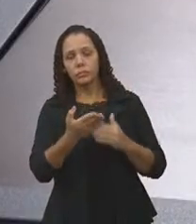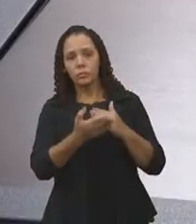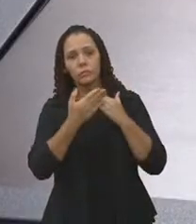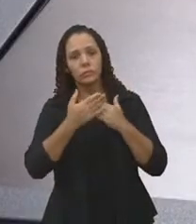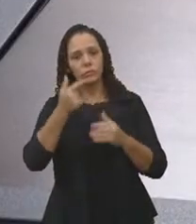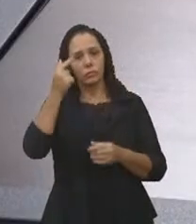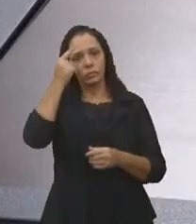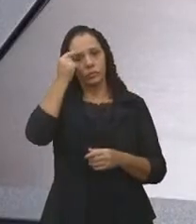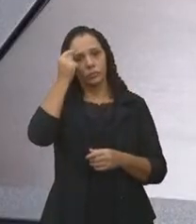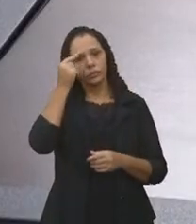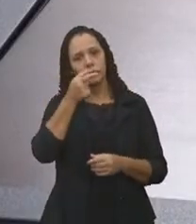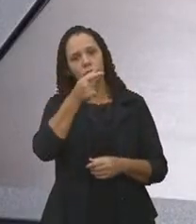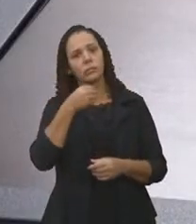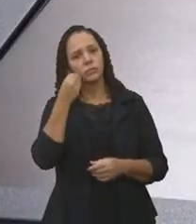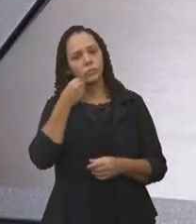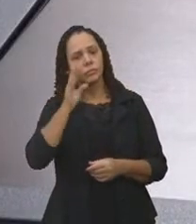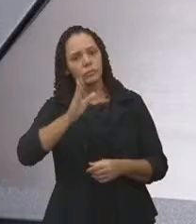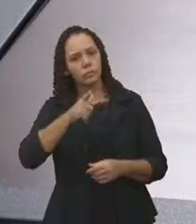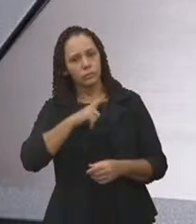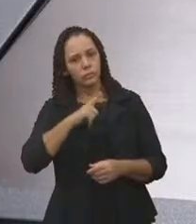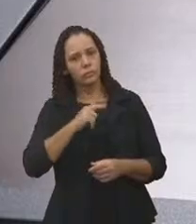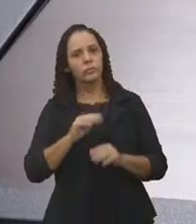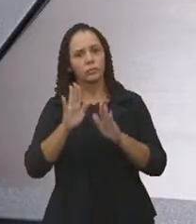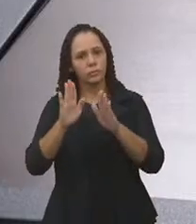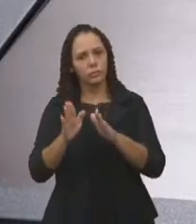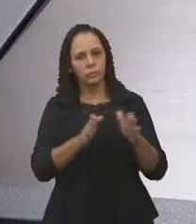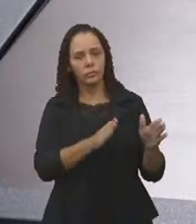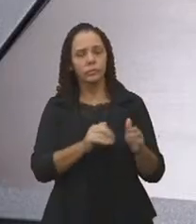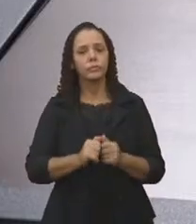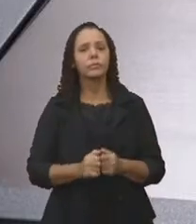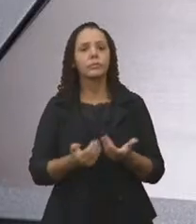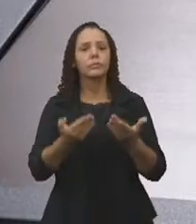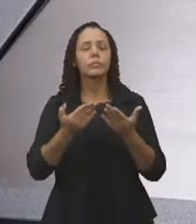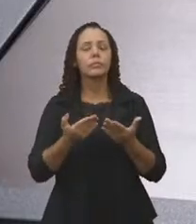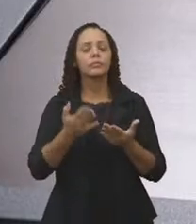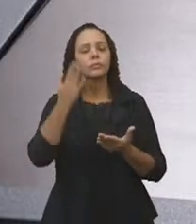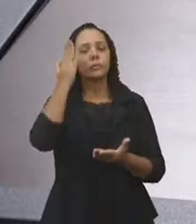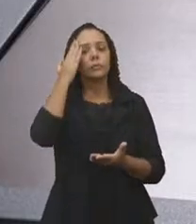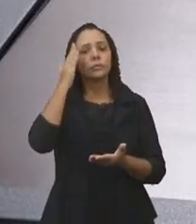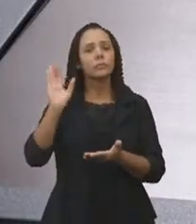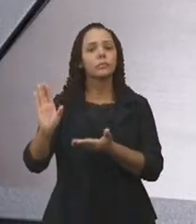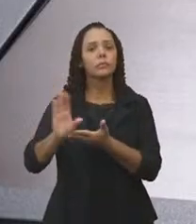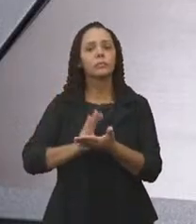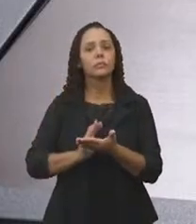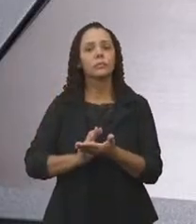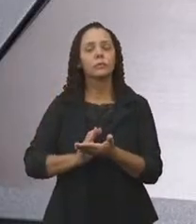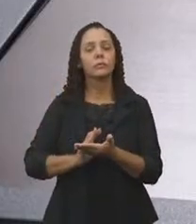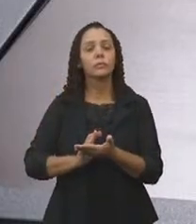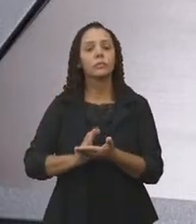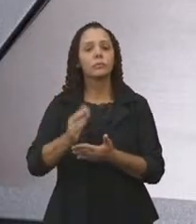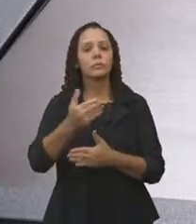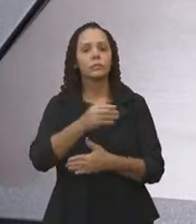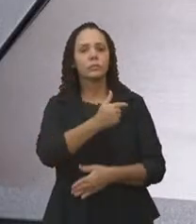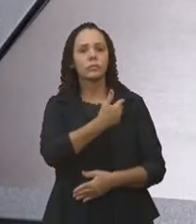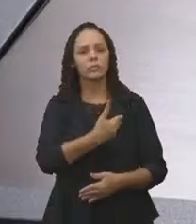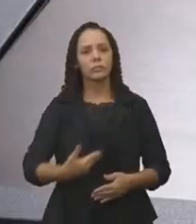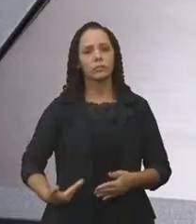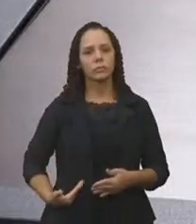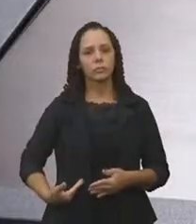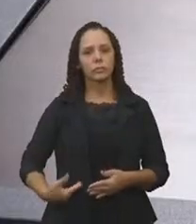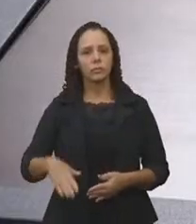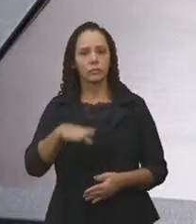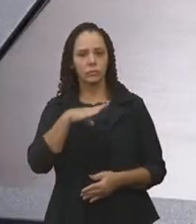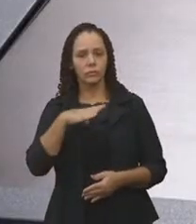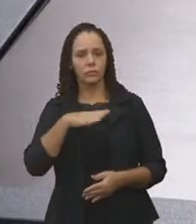queria saber, em questão ao repasse da União, né, para o município. Também não tem chegado o repasse para o